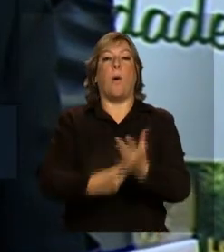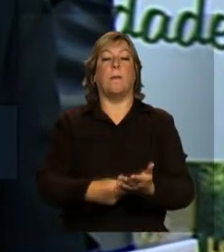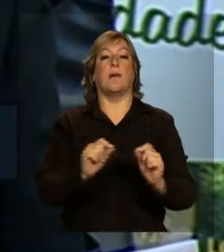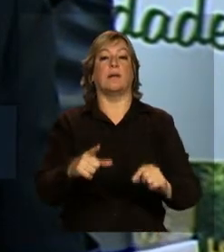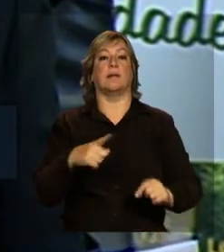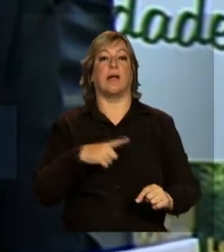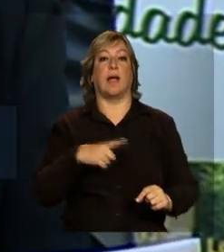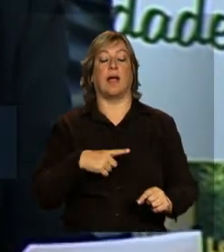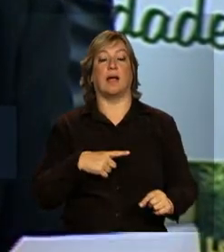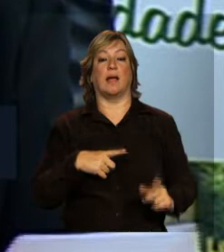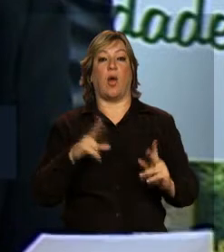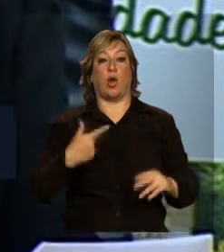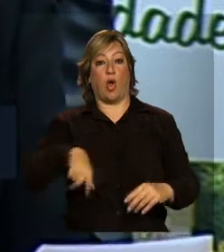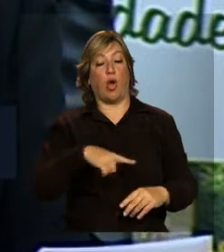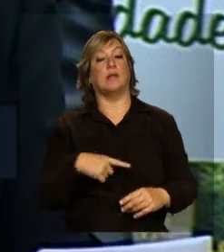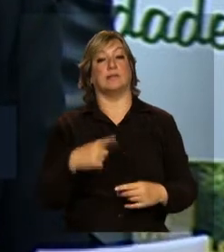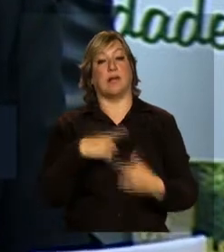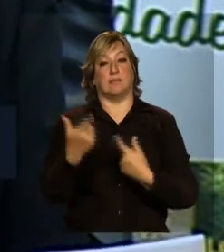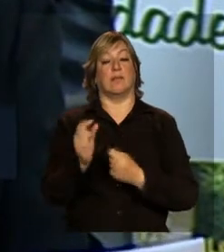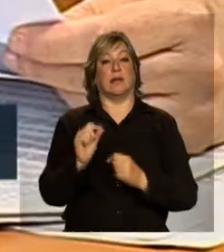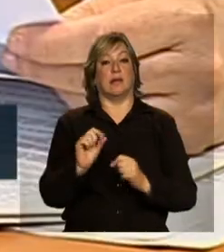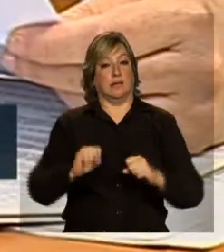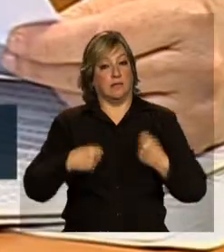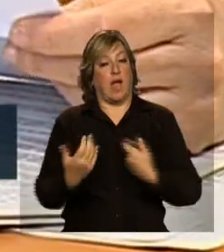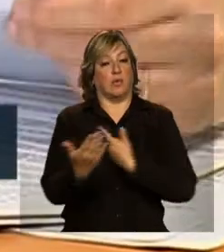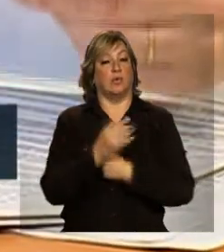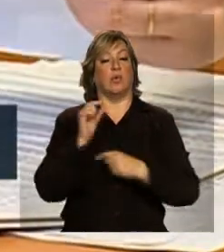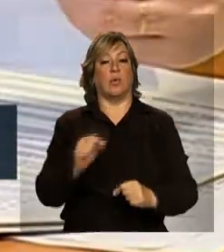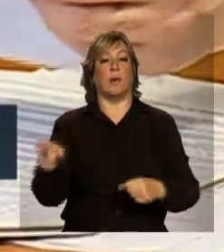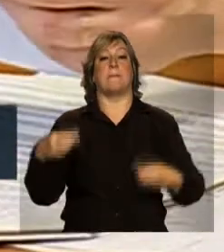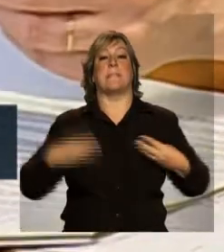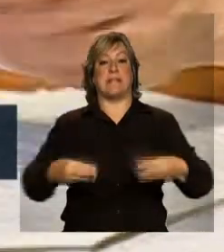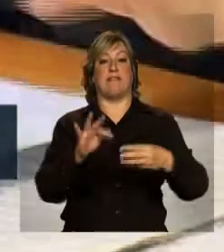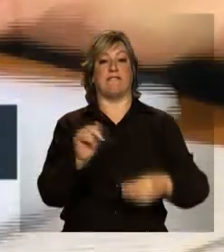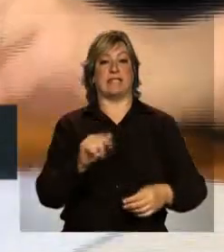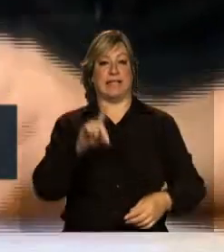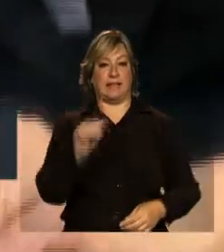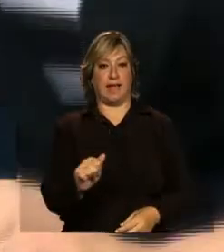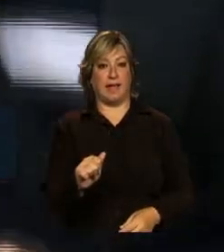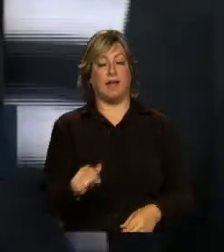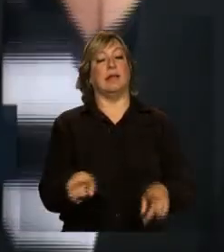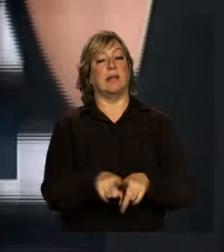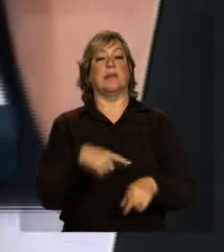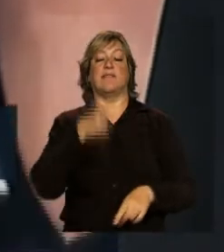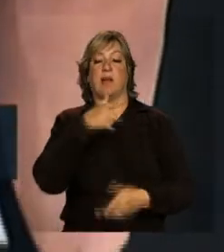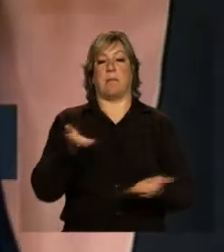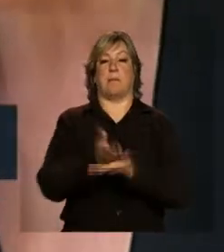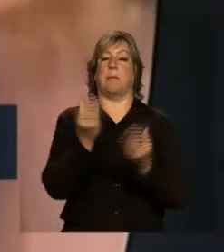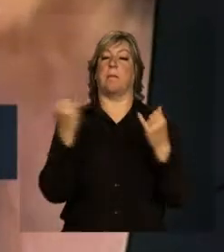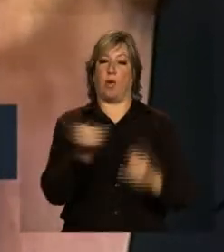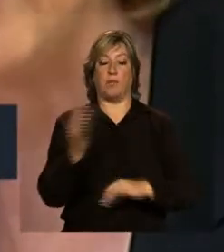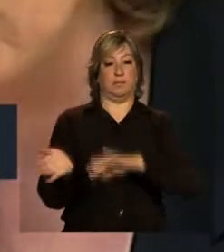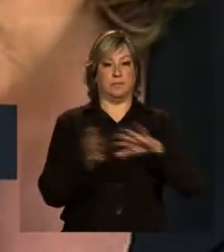Para isso, contamos com a dedicação do Ministério da Fazenda e tivemos essa aprovação tão importante. No